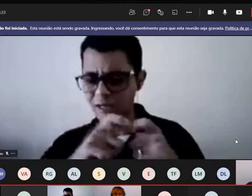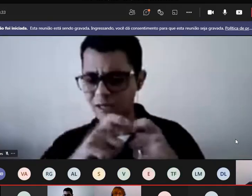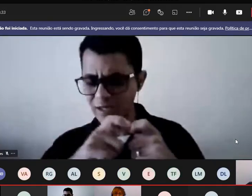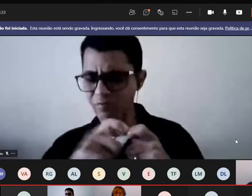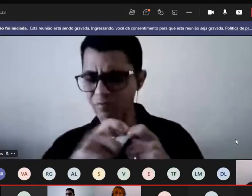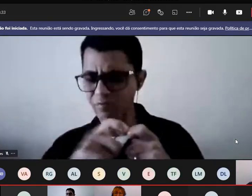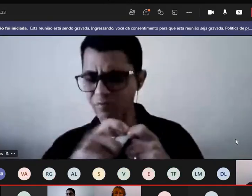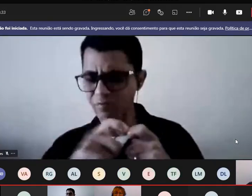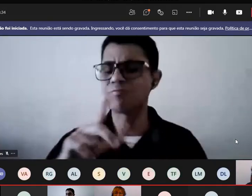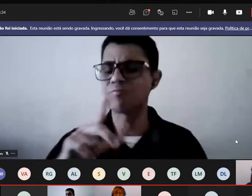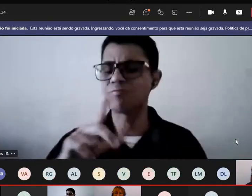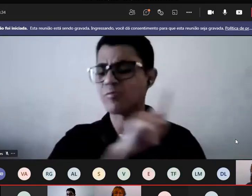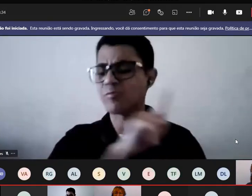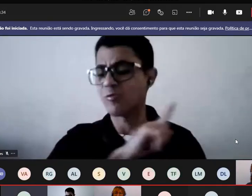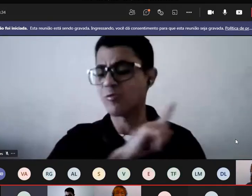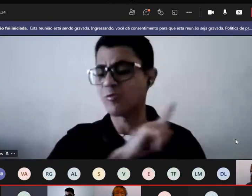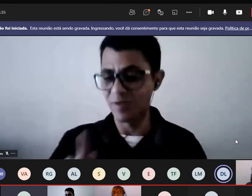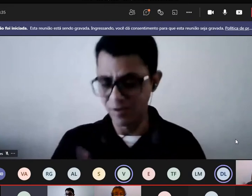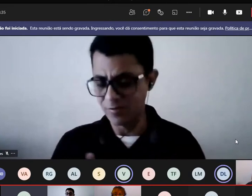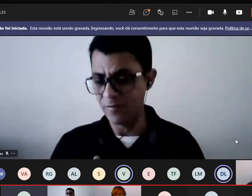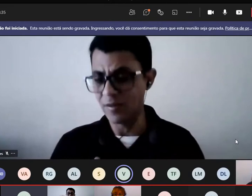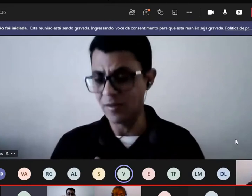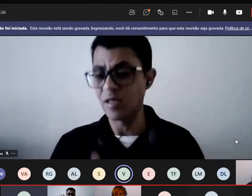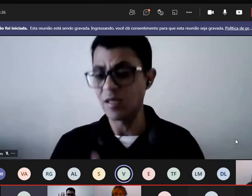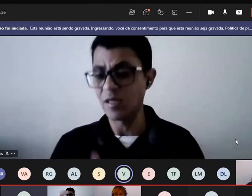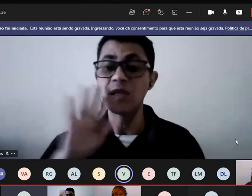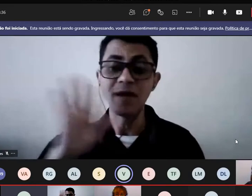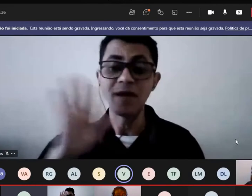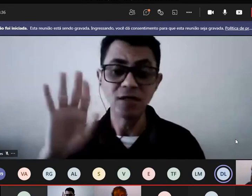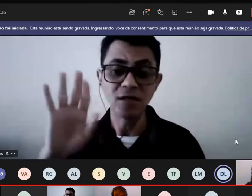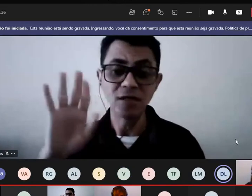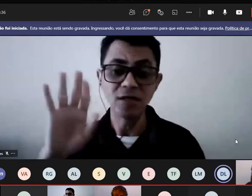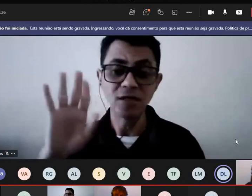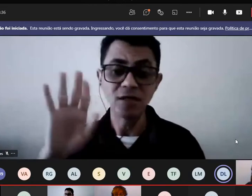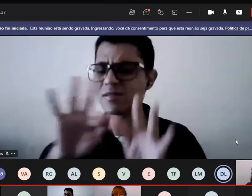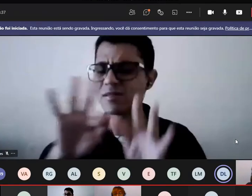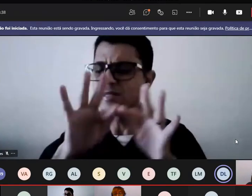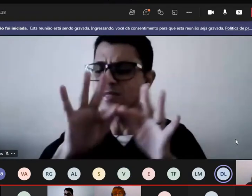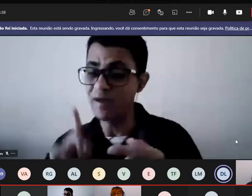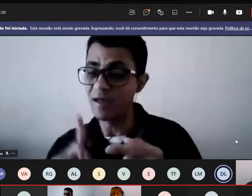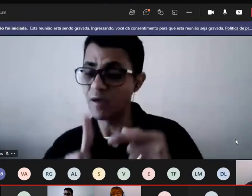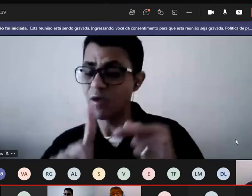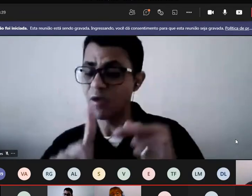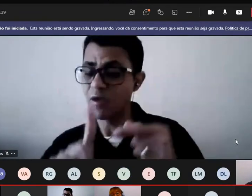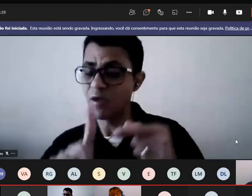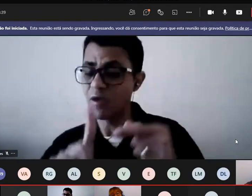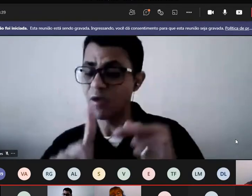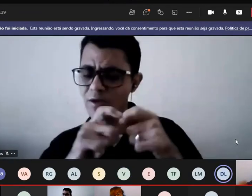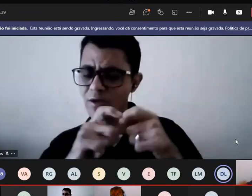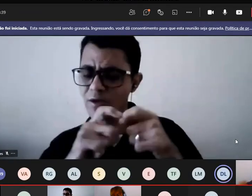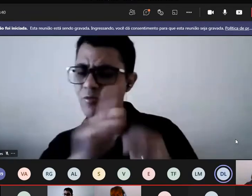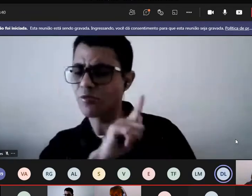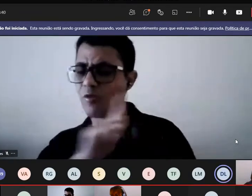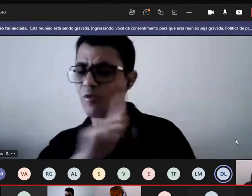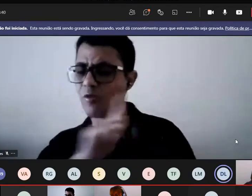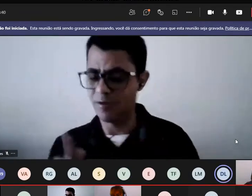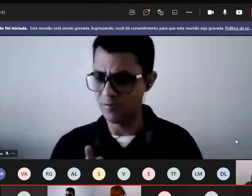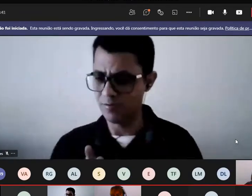difícil. Você imagina aquele pai que depende simplesmente de um posto de saúde. Seria